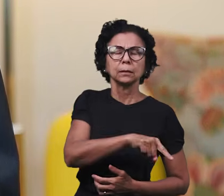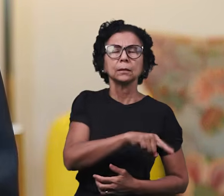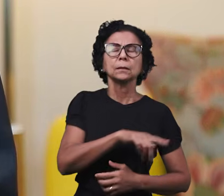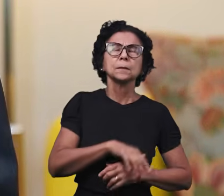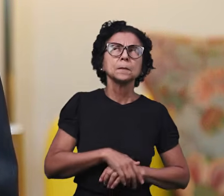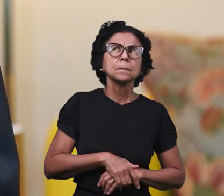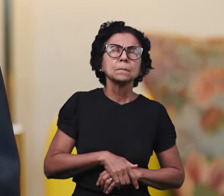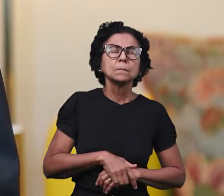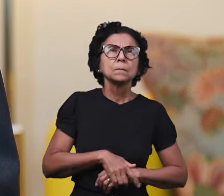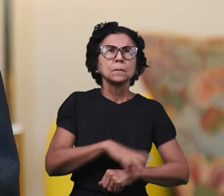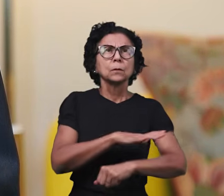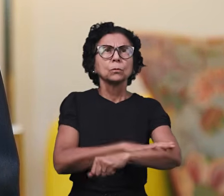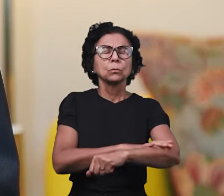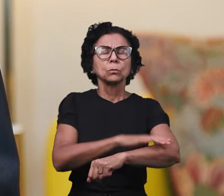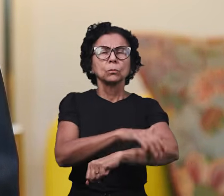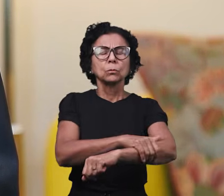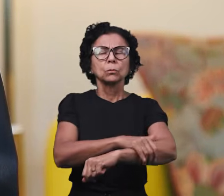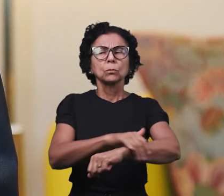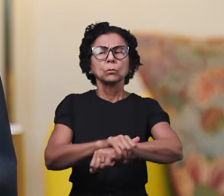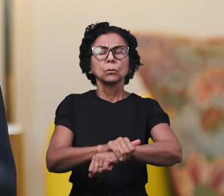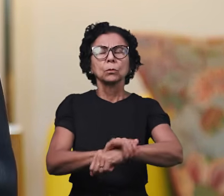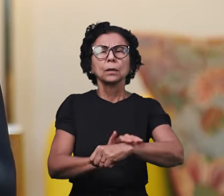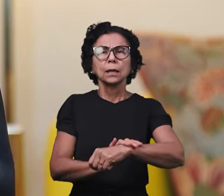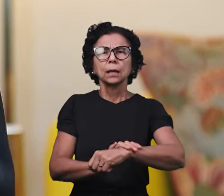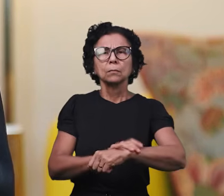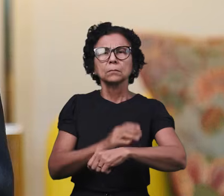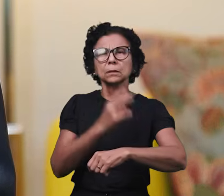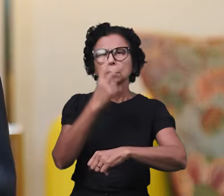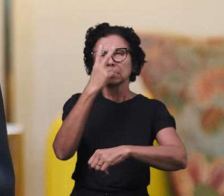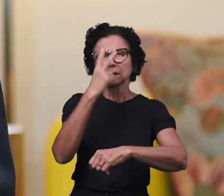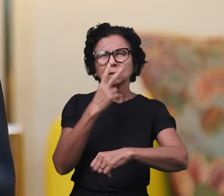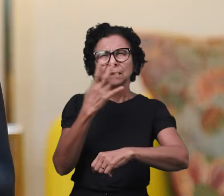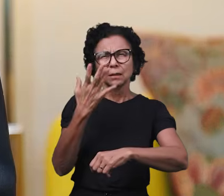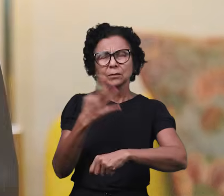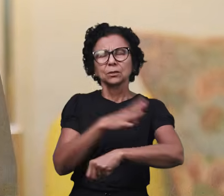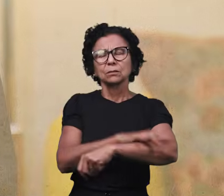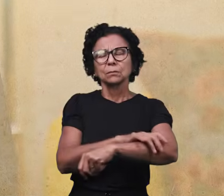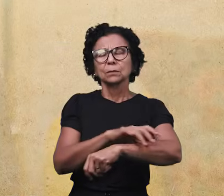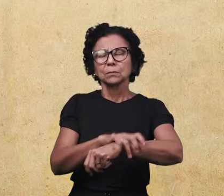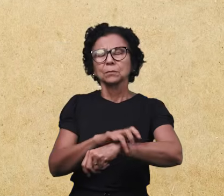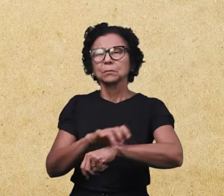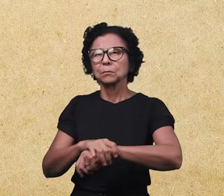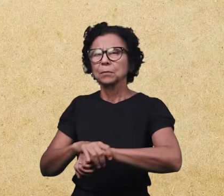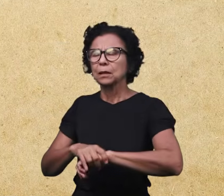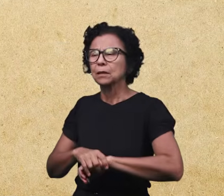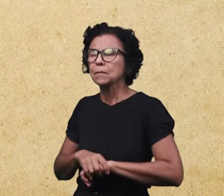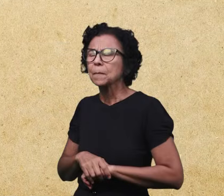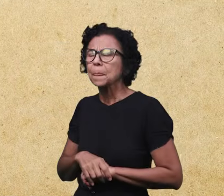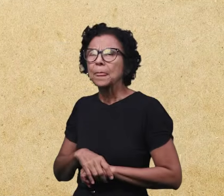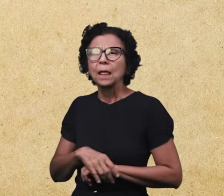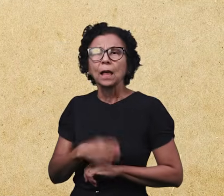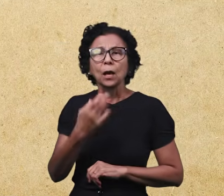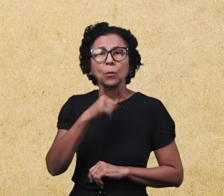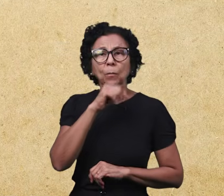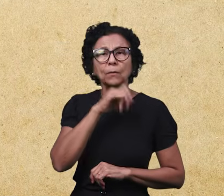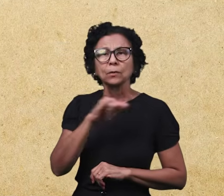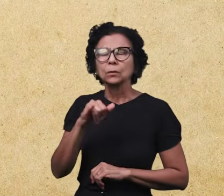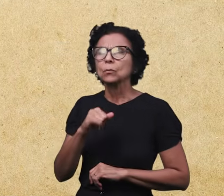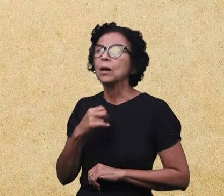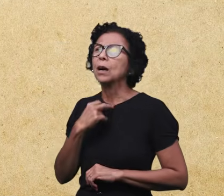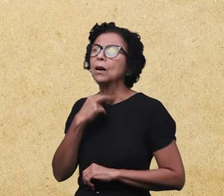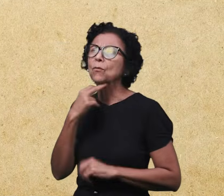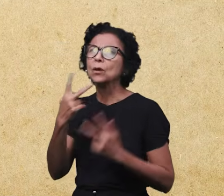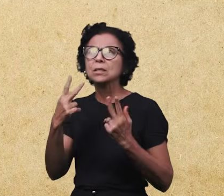Jacó e proferiu aquelas palavras que mostravam uma situação muito interessante, né? Ele disse assim: a voz é de Jacó, porém